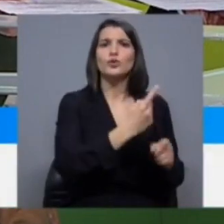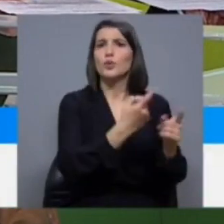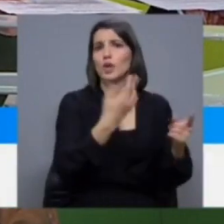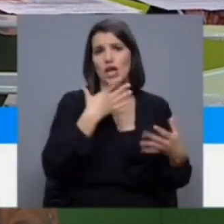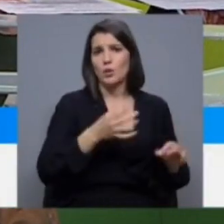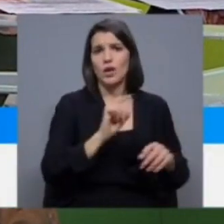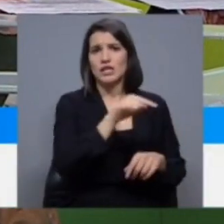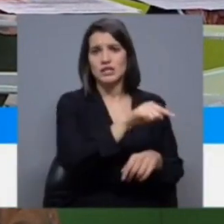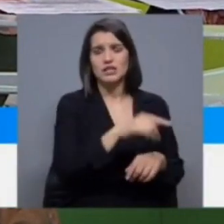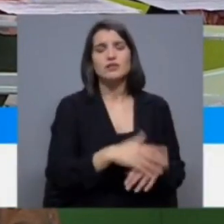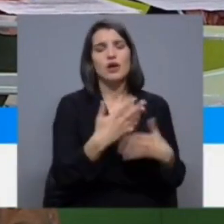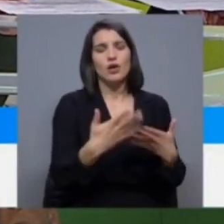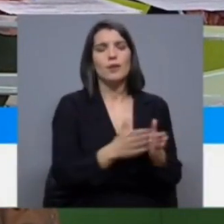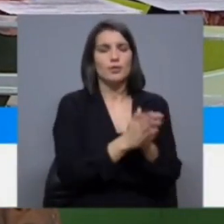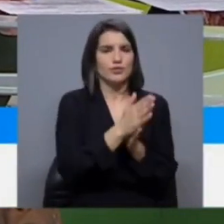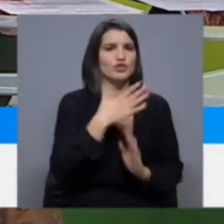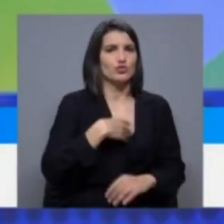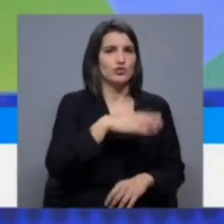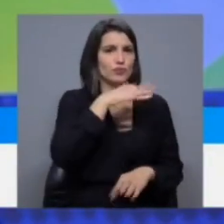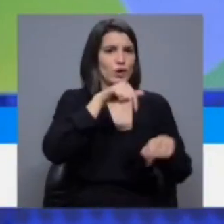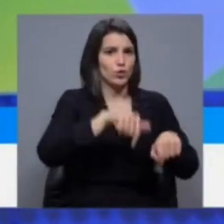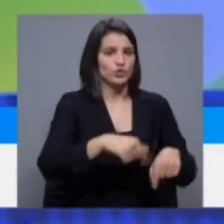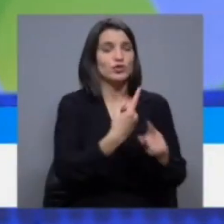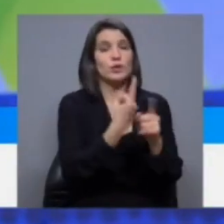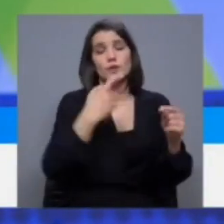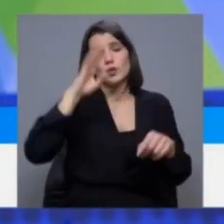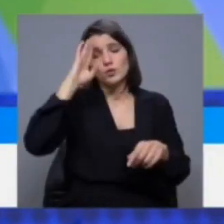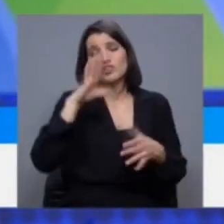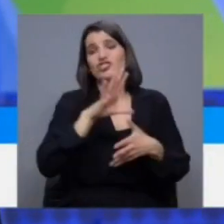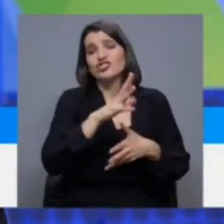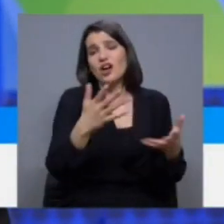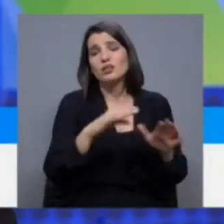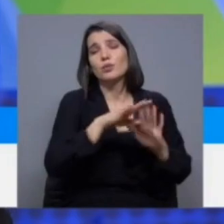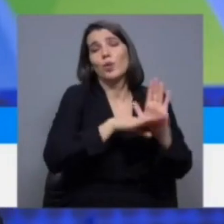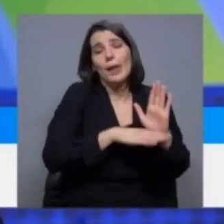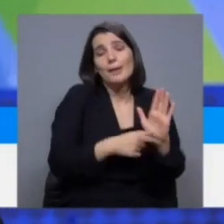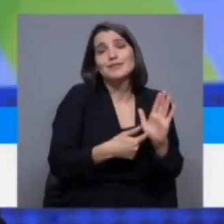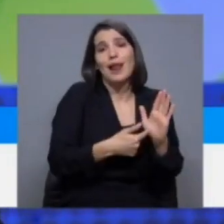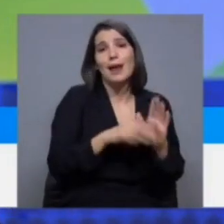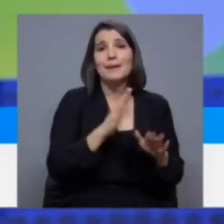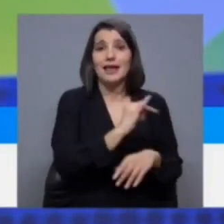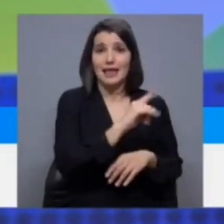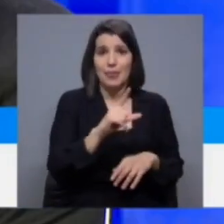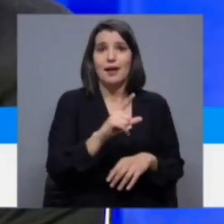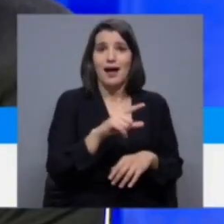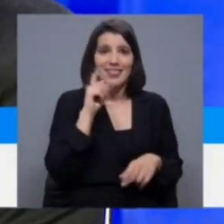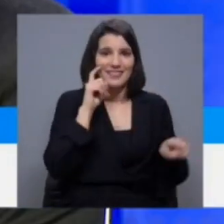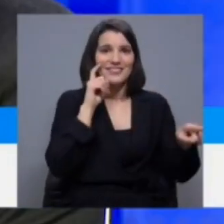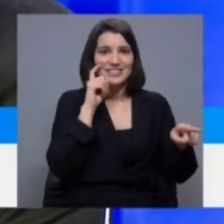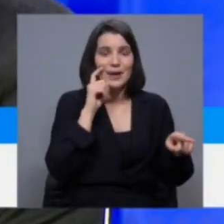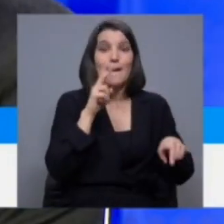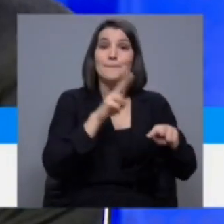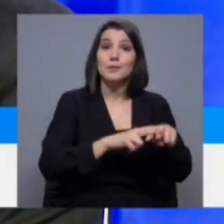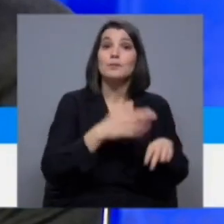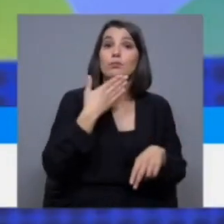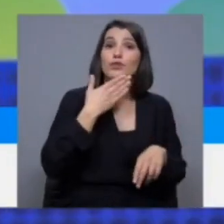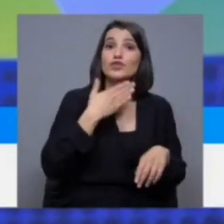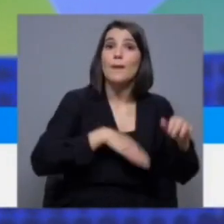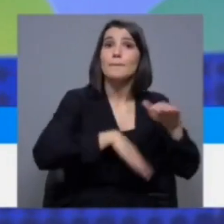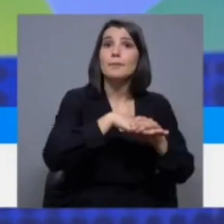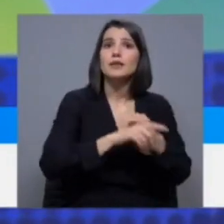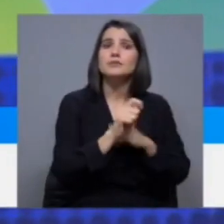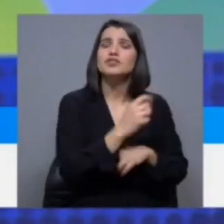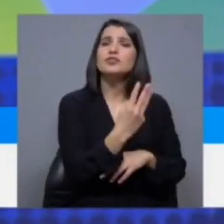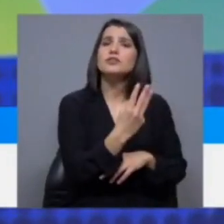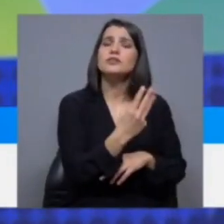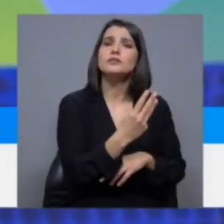que não acreditam nisso mas já Agora eu gostava que explicasse aqui hoje porque eu sei que é chato ver com os programas mas sem seguro auto entendeu que a prisão preventiva tem que ter o